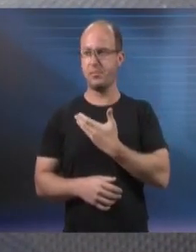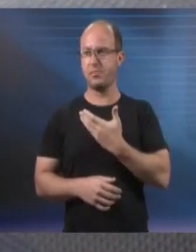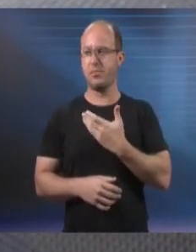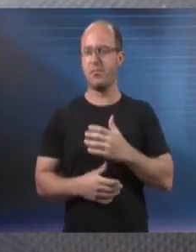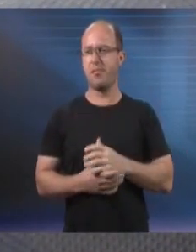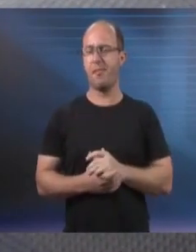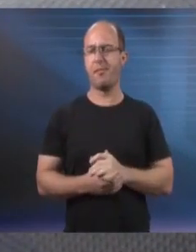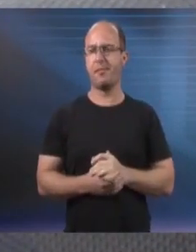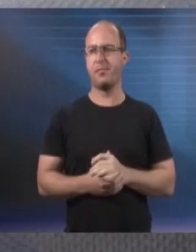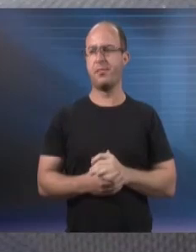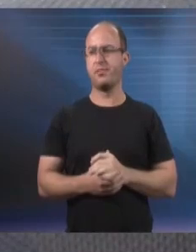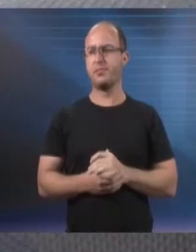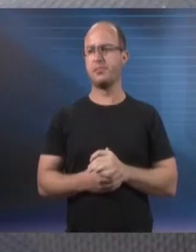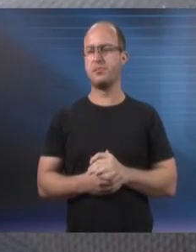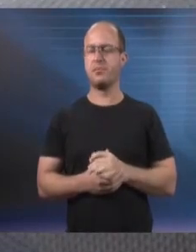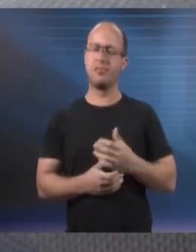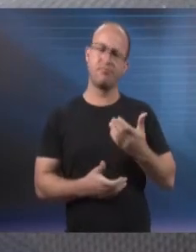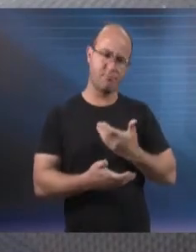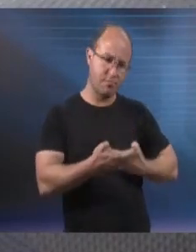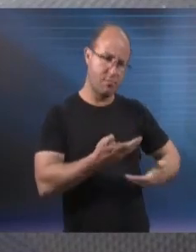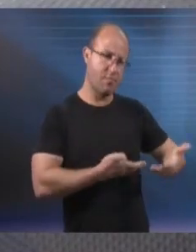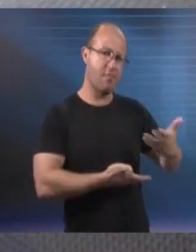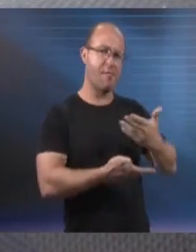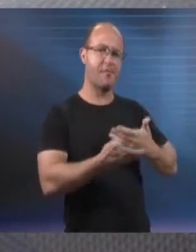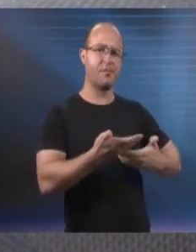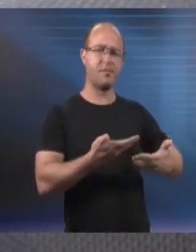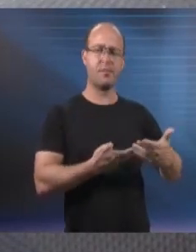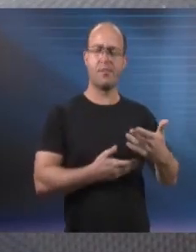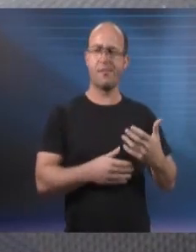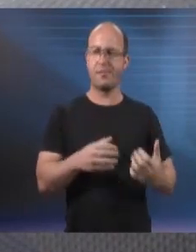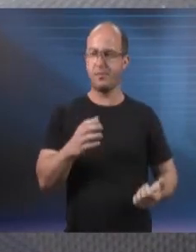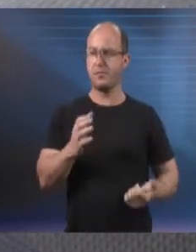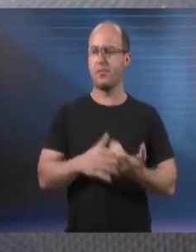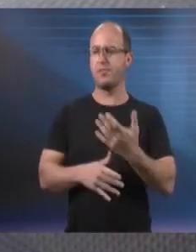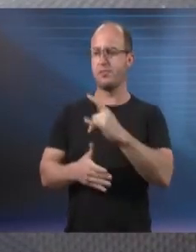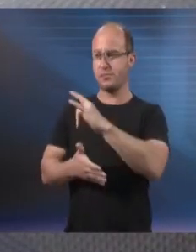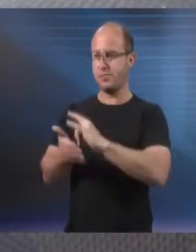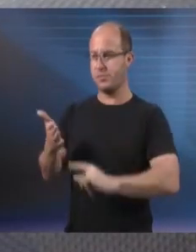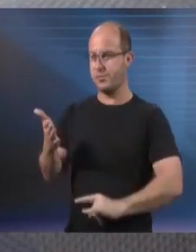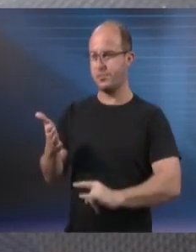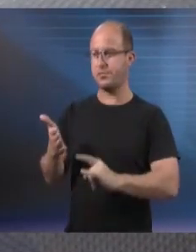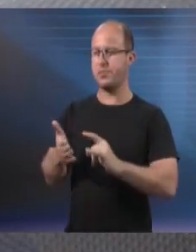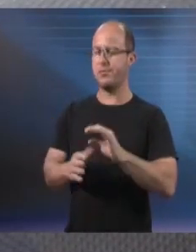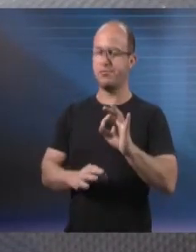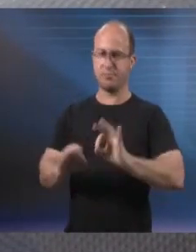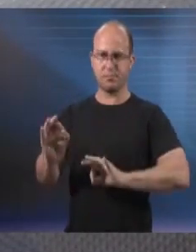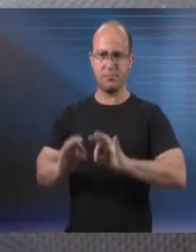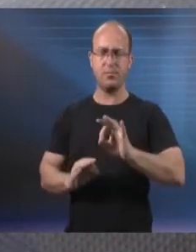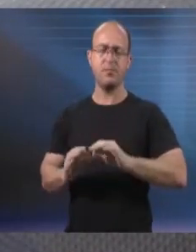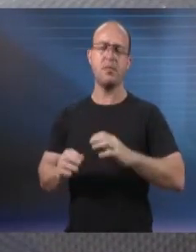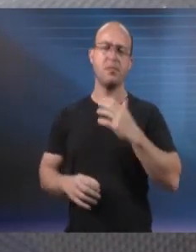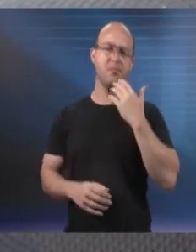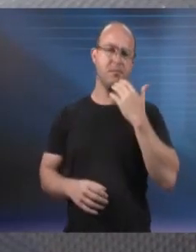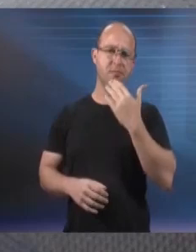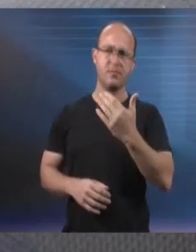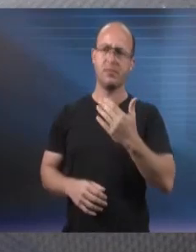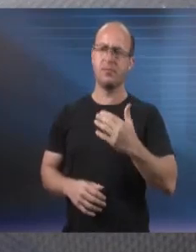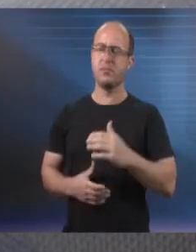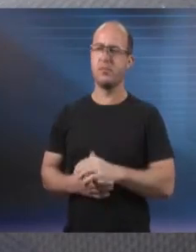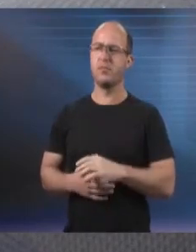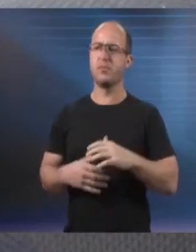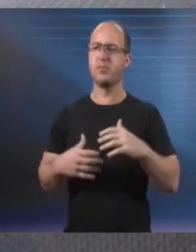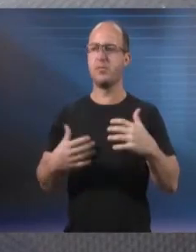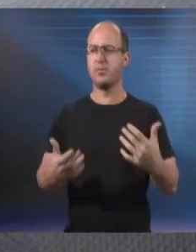região de fazer uma articulação para produzir um documento solicitando ao